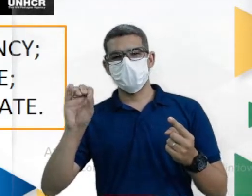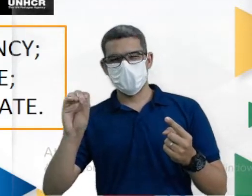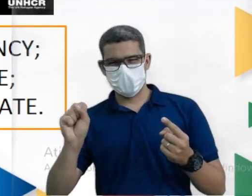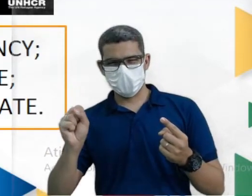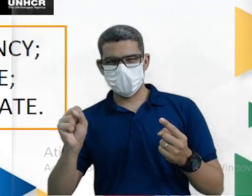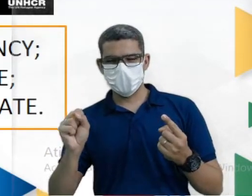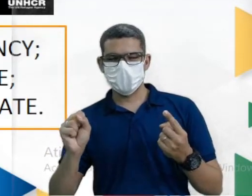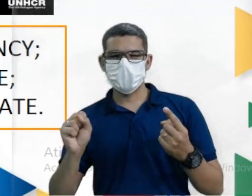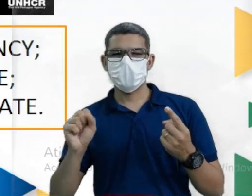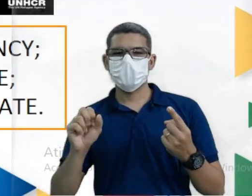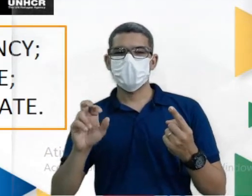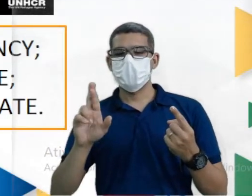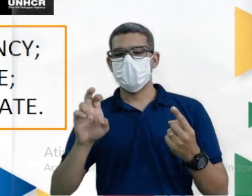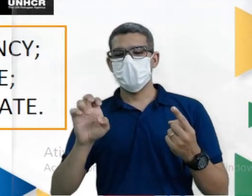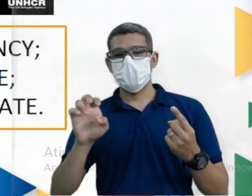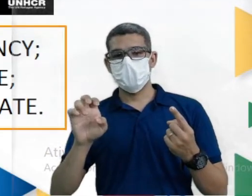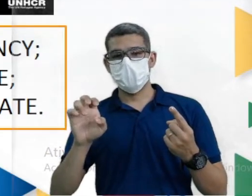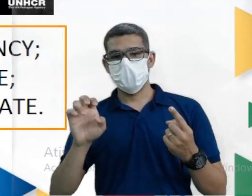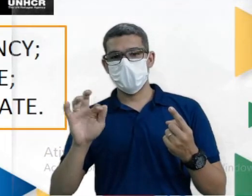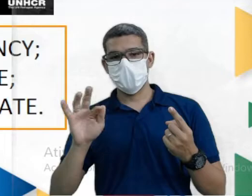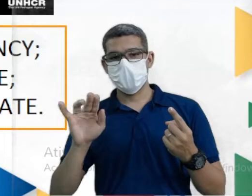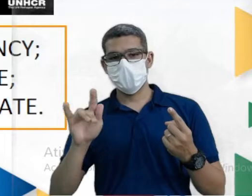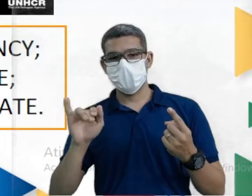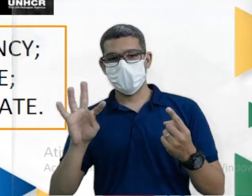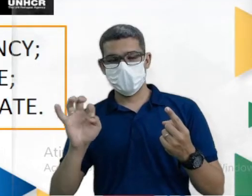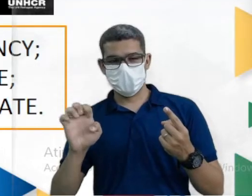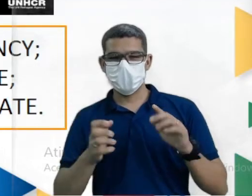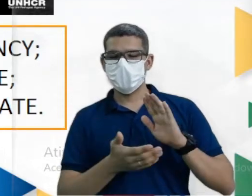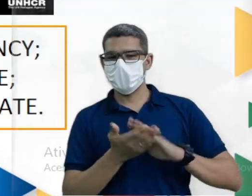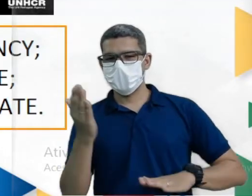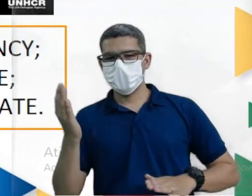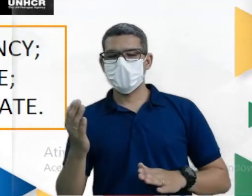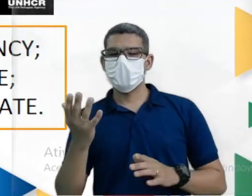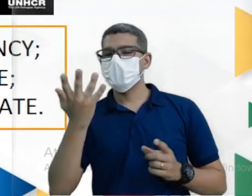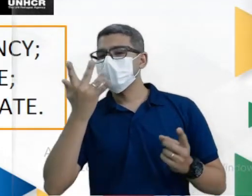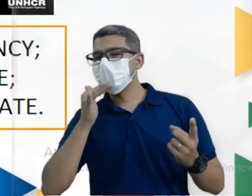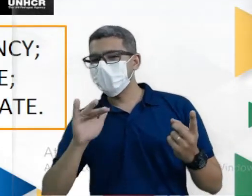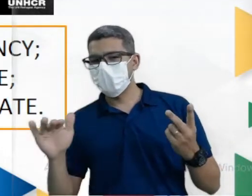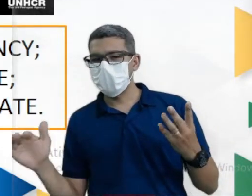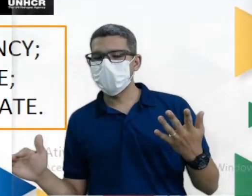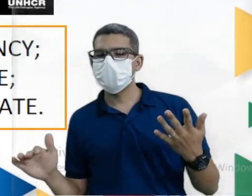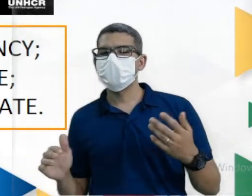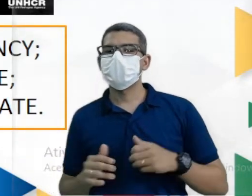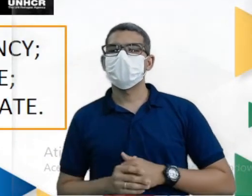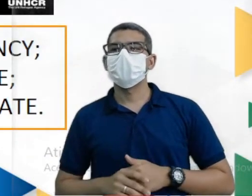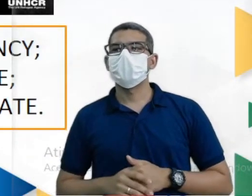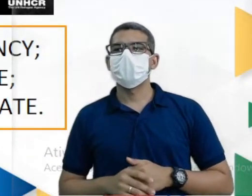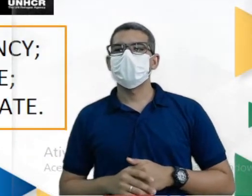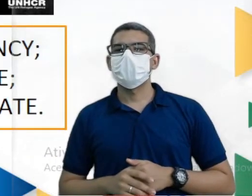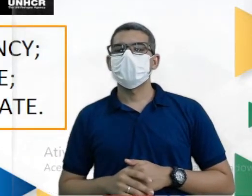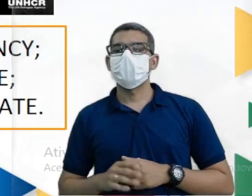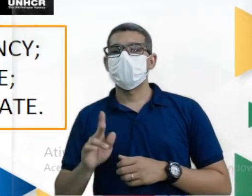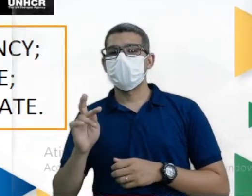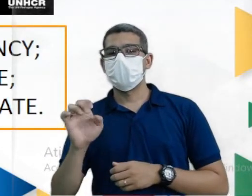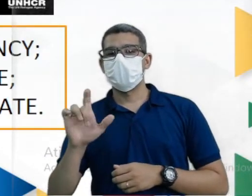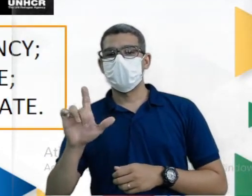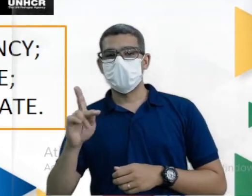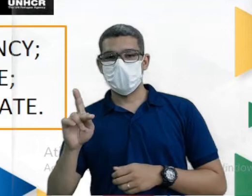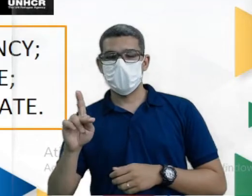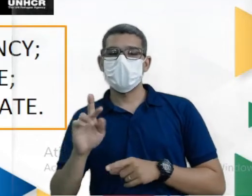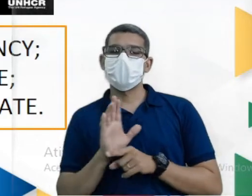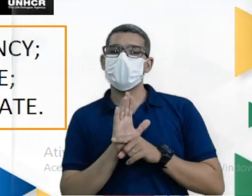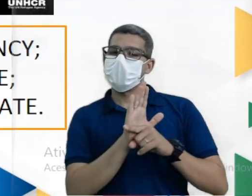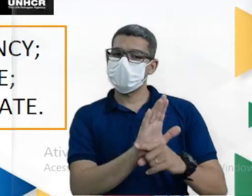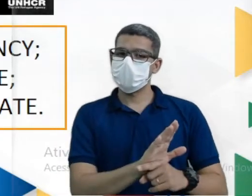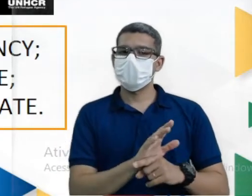sírio. Refugee, refugiado. Children, crianças. Help, ajudar. E